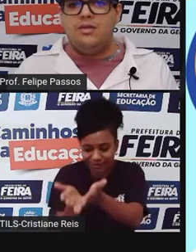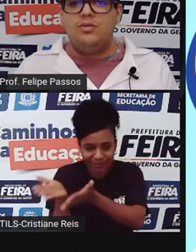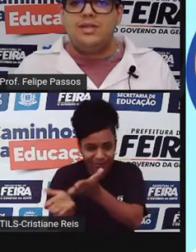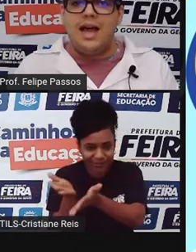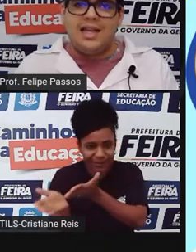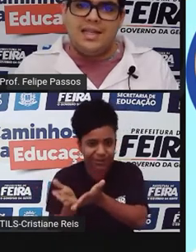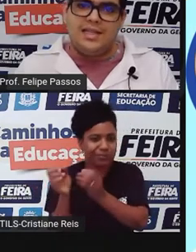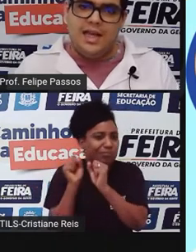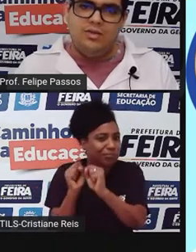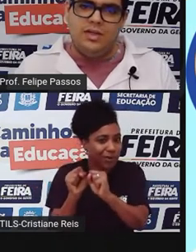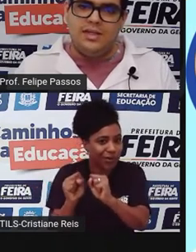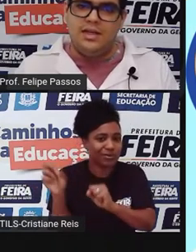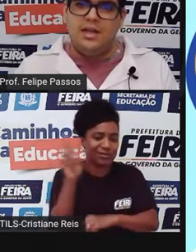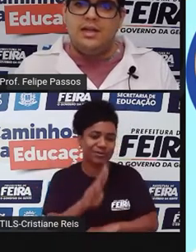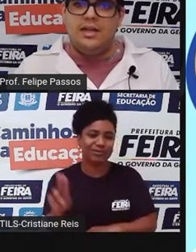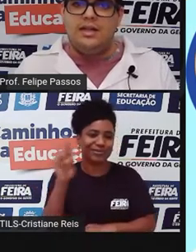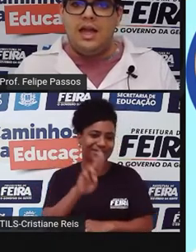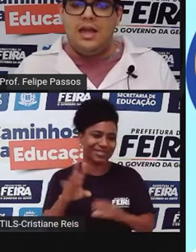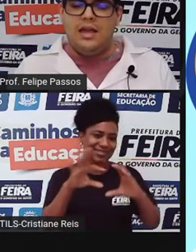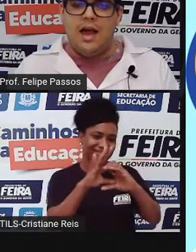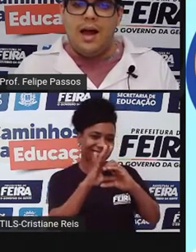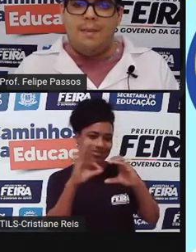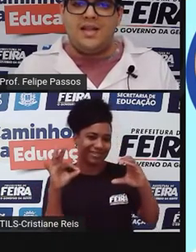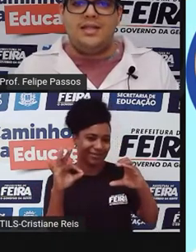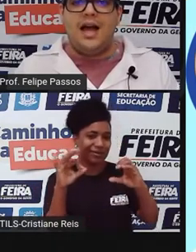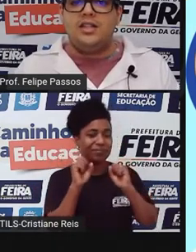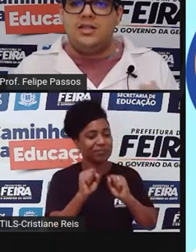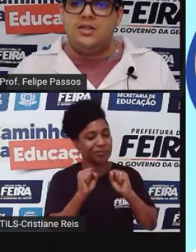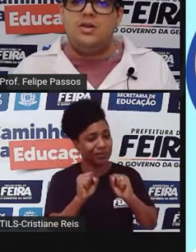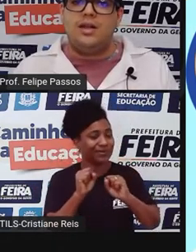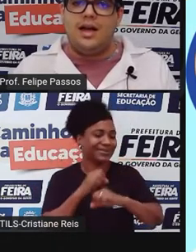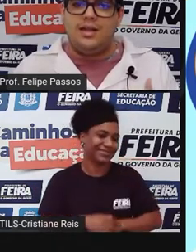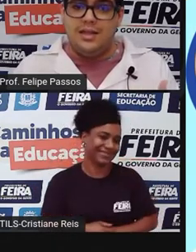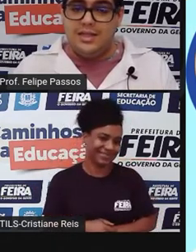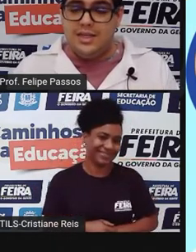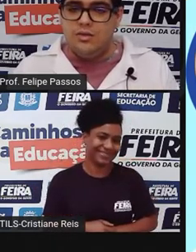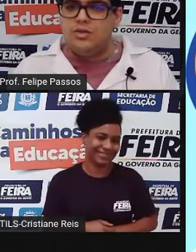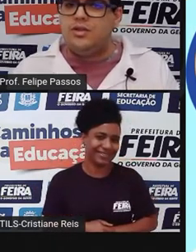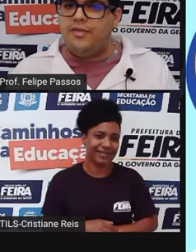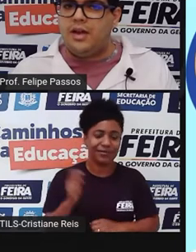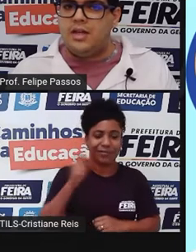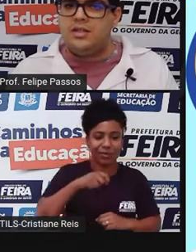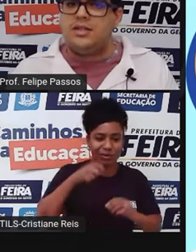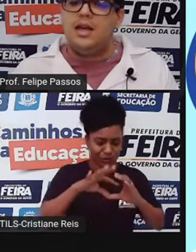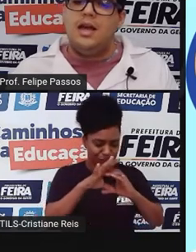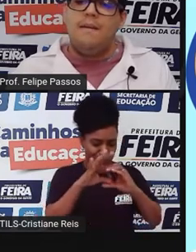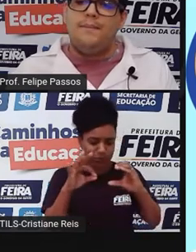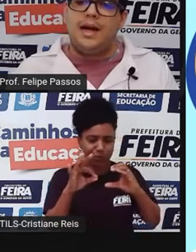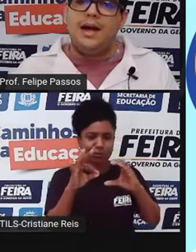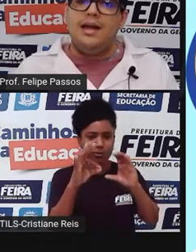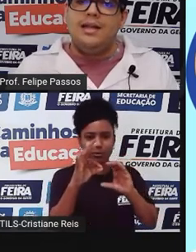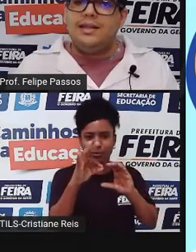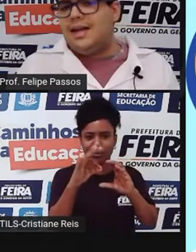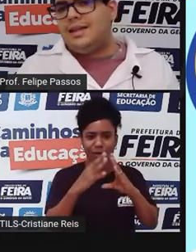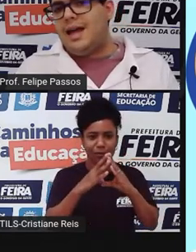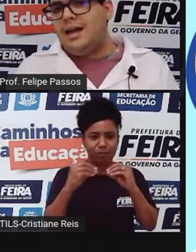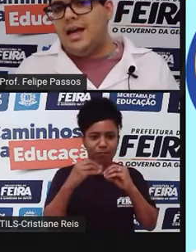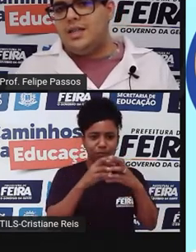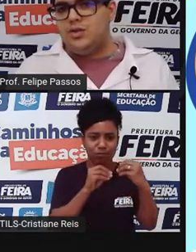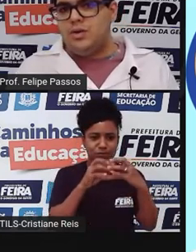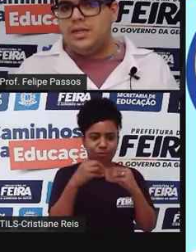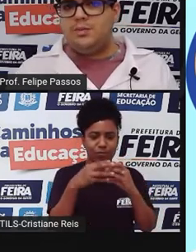podem usar essas células que têm a capacidade de se tornar tecidos diferentes para